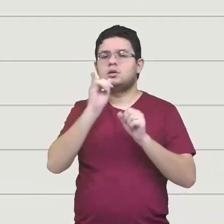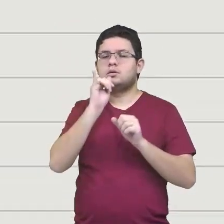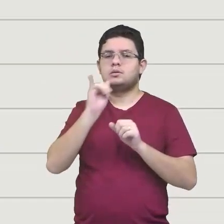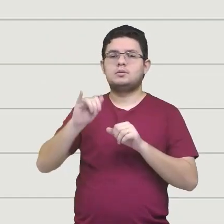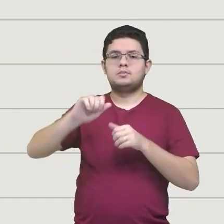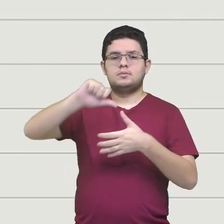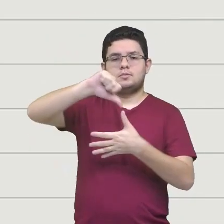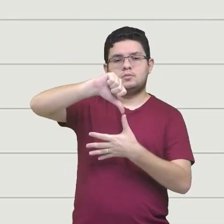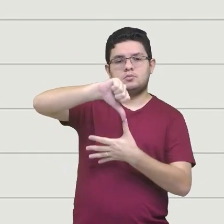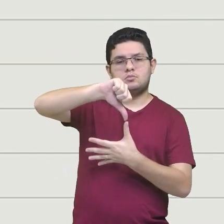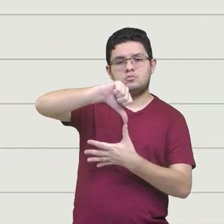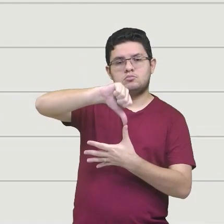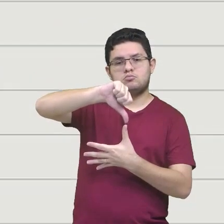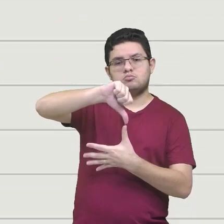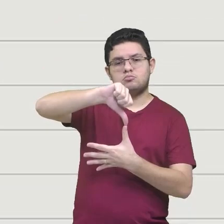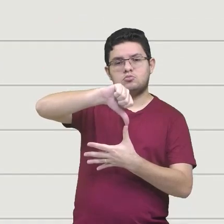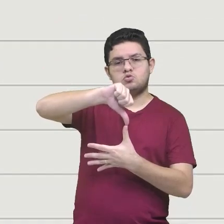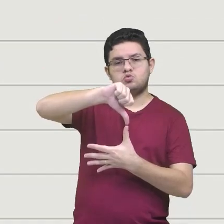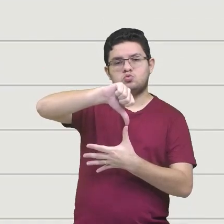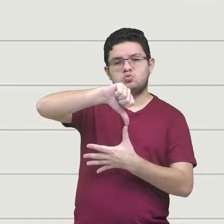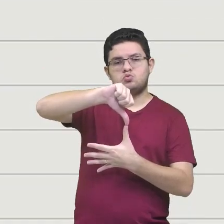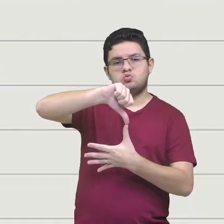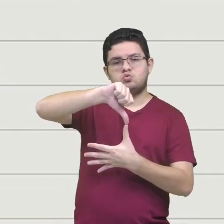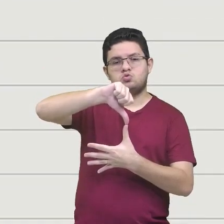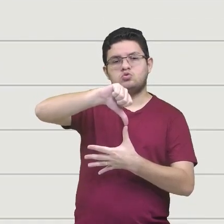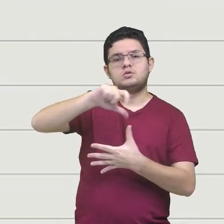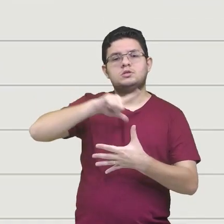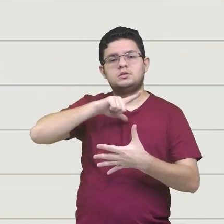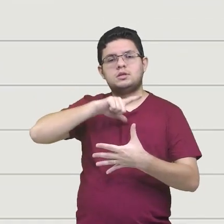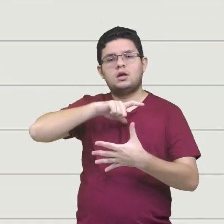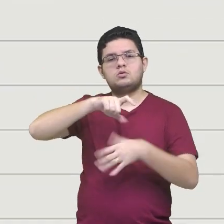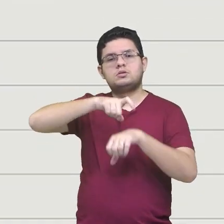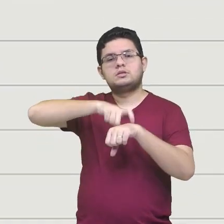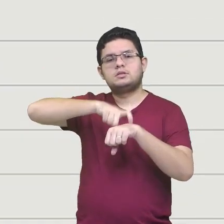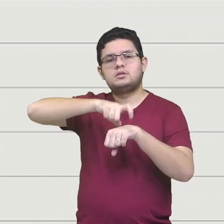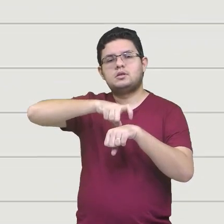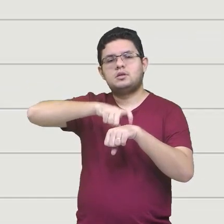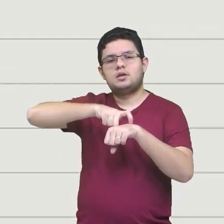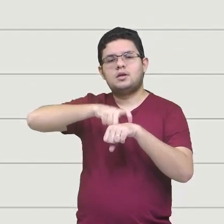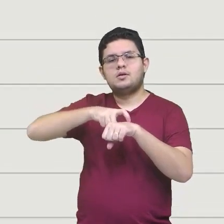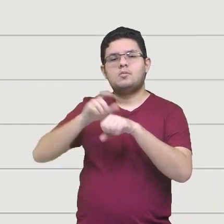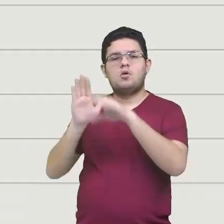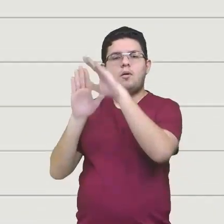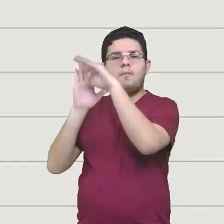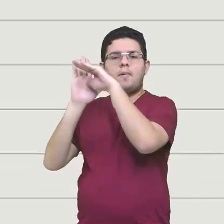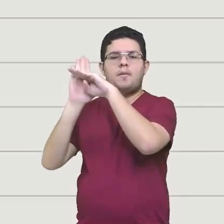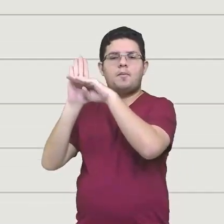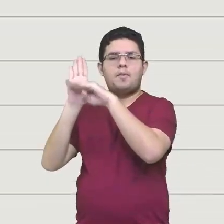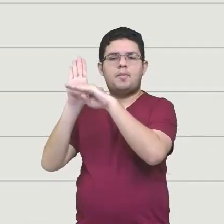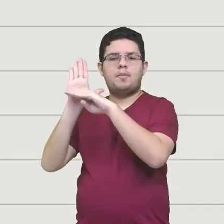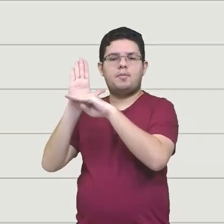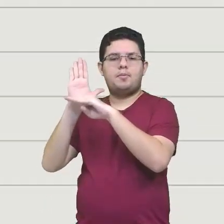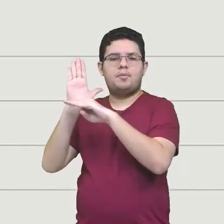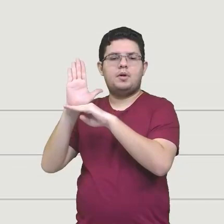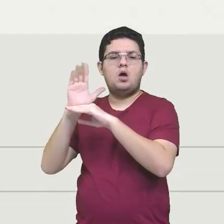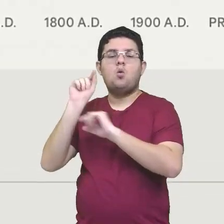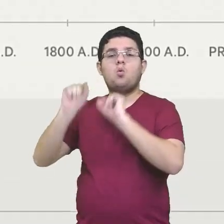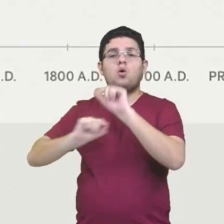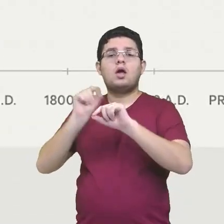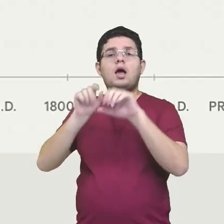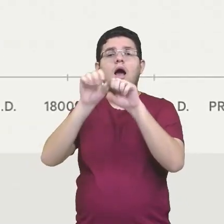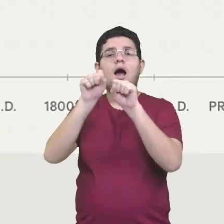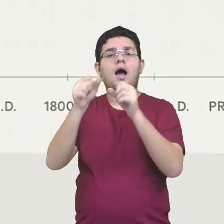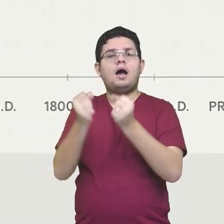através de uma data, né, de uma ordem cronológica, né, a arte, né, sendo